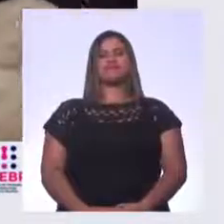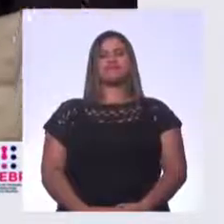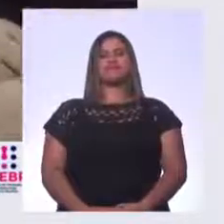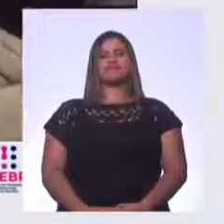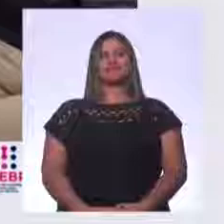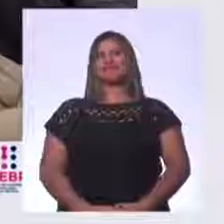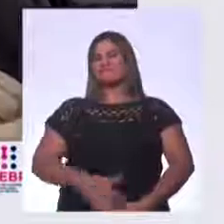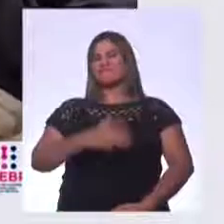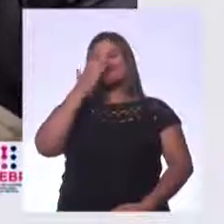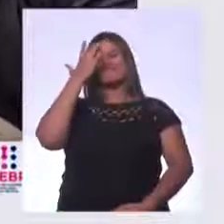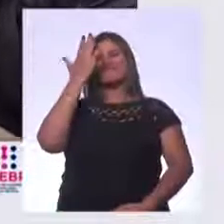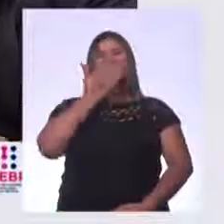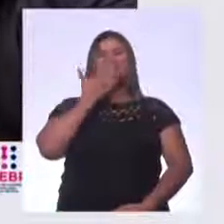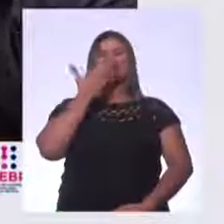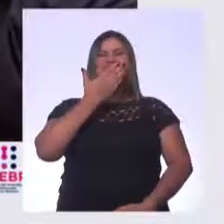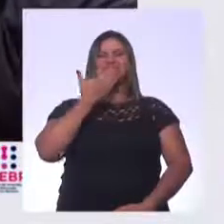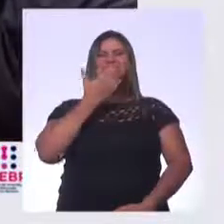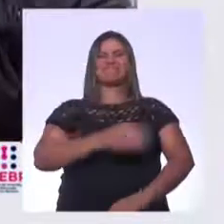Fácil, né?